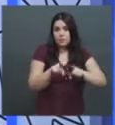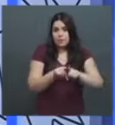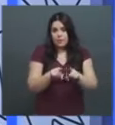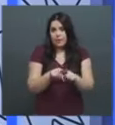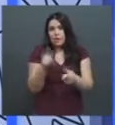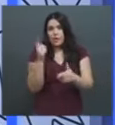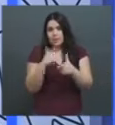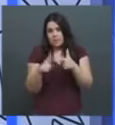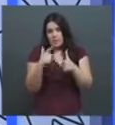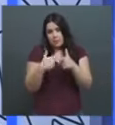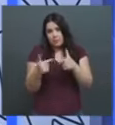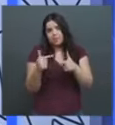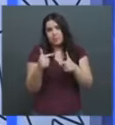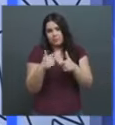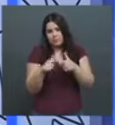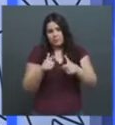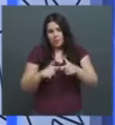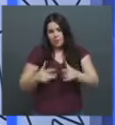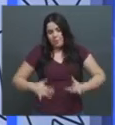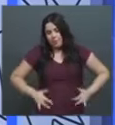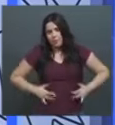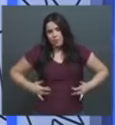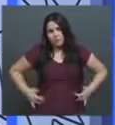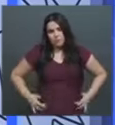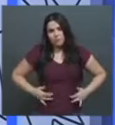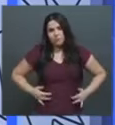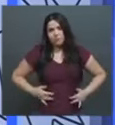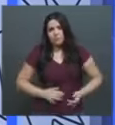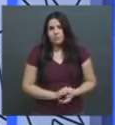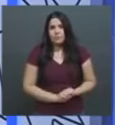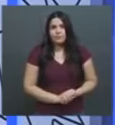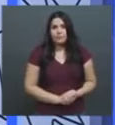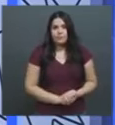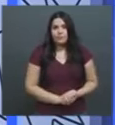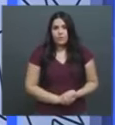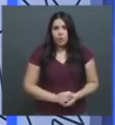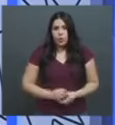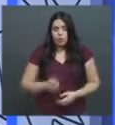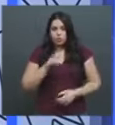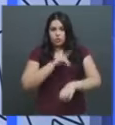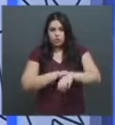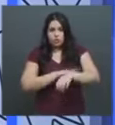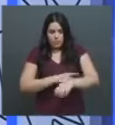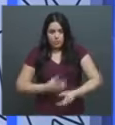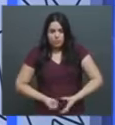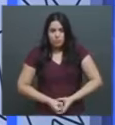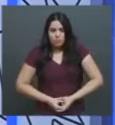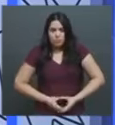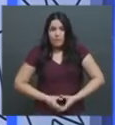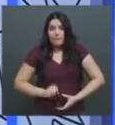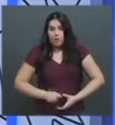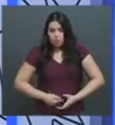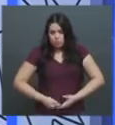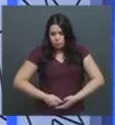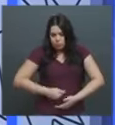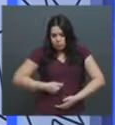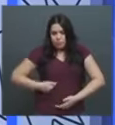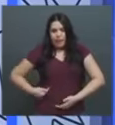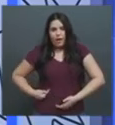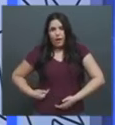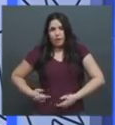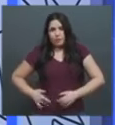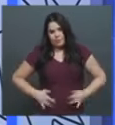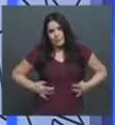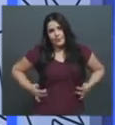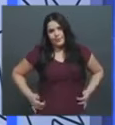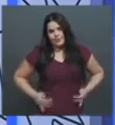também, por refluxo da urina. A urina fica retida e pode até acontecer um refluxo para o rim e isso lesa,